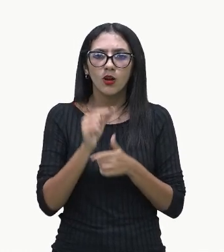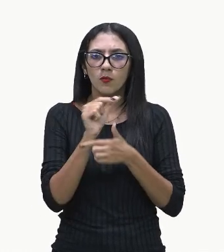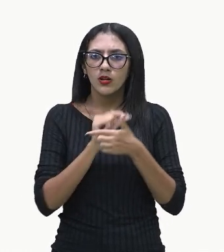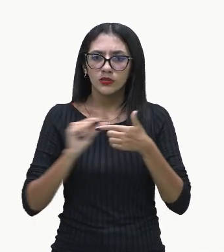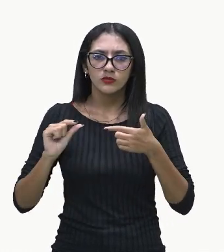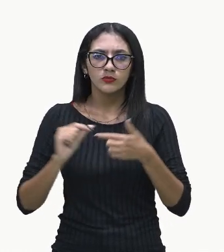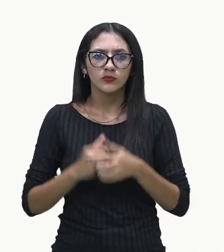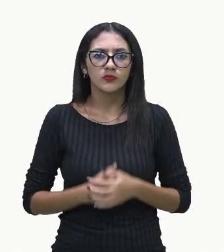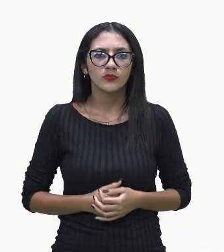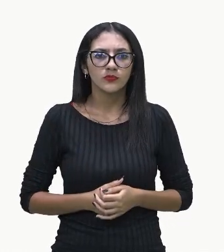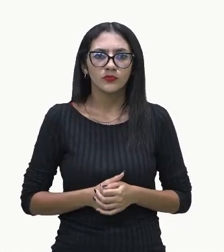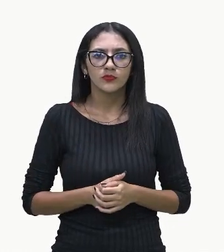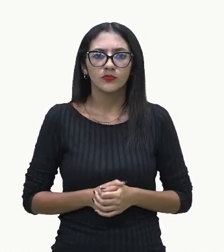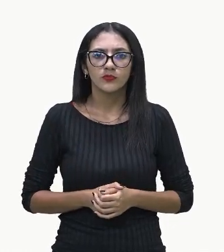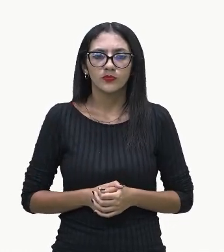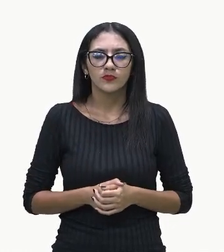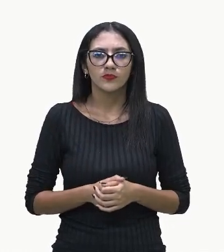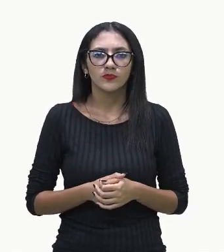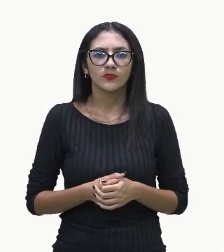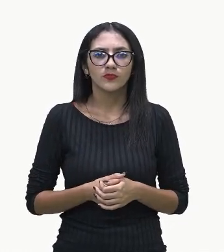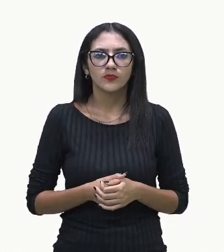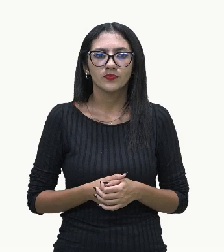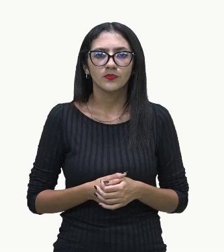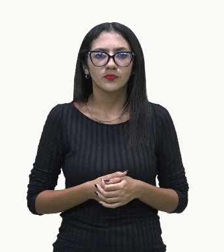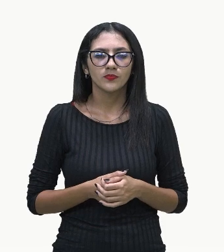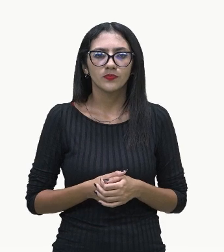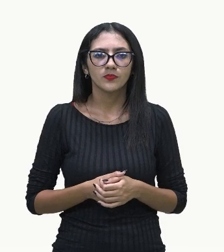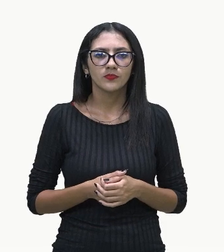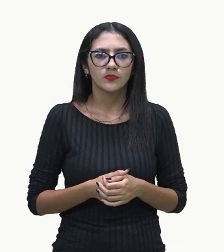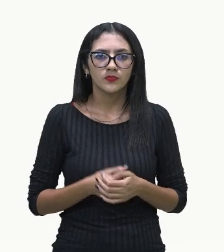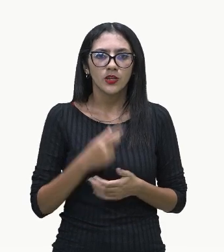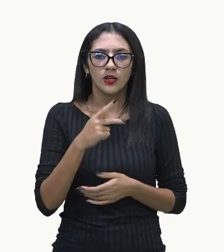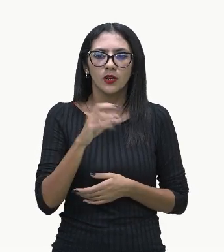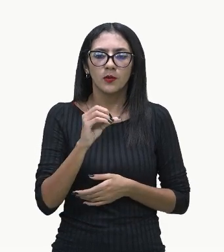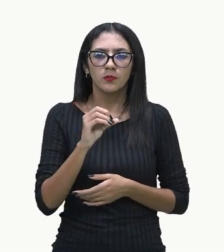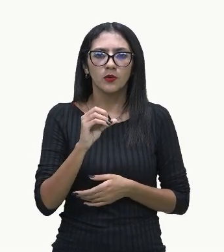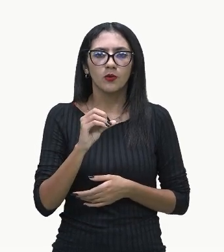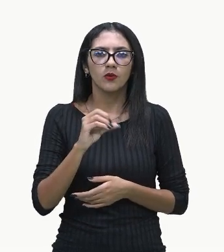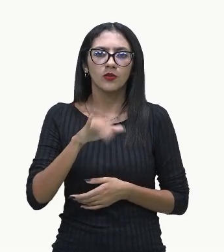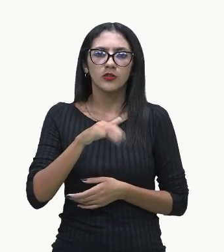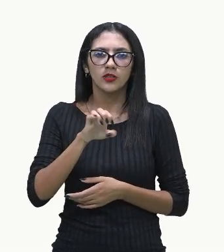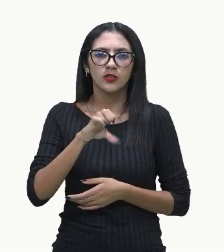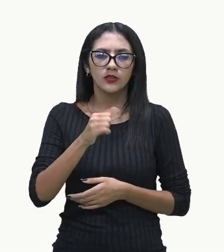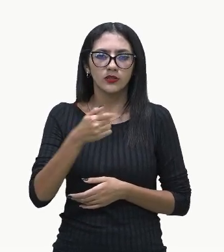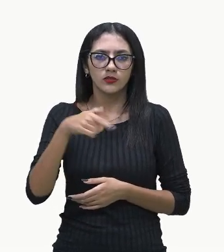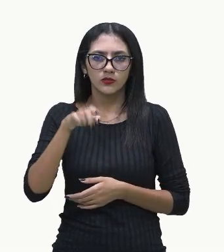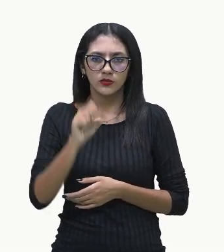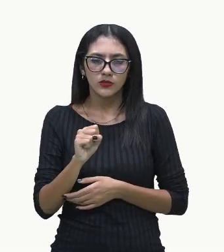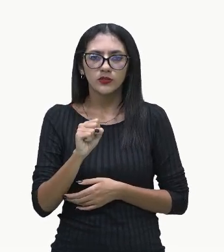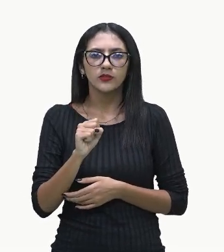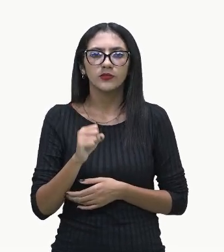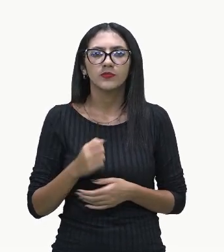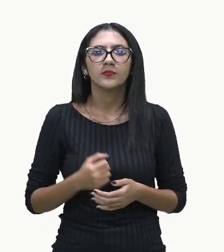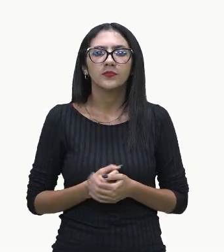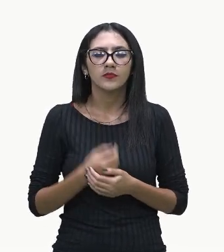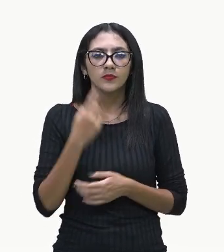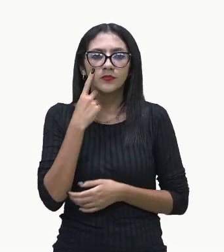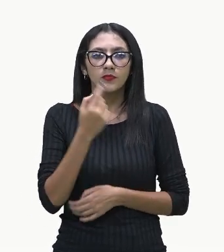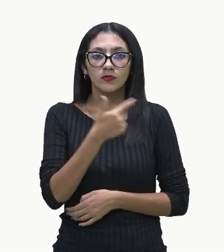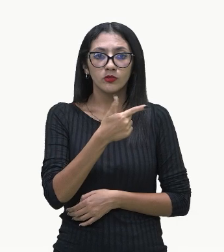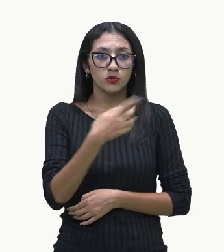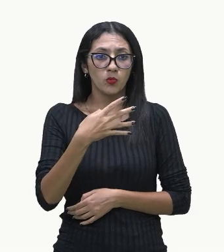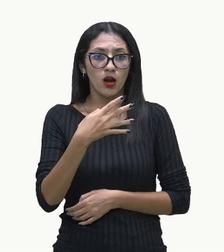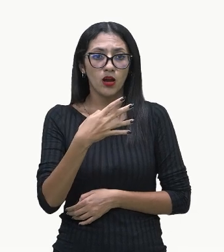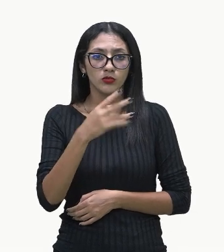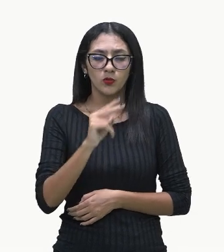vimos, ó, chamando uma projeção da altura de M, nós temos que 24 ao quadrado